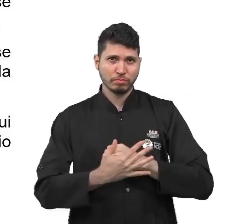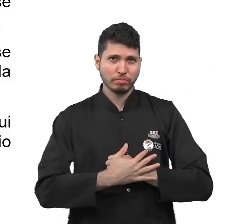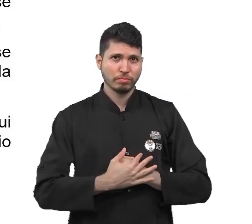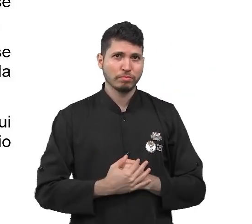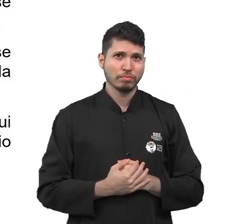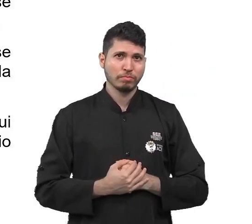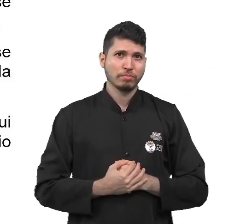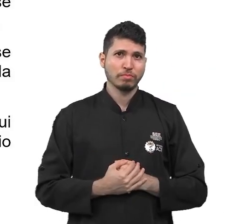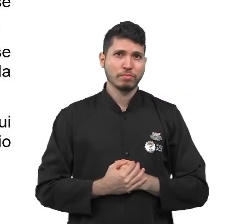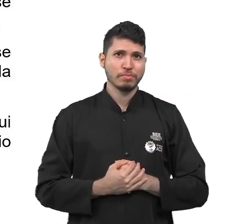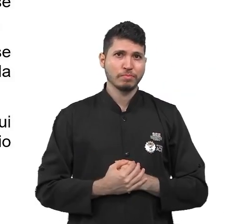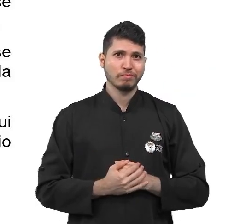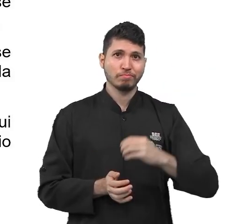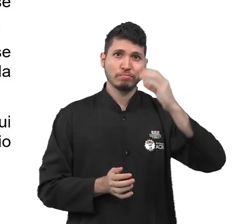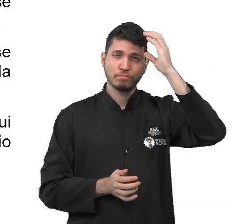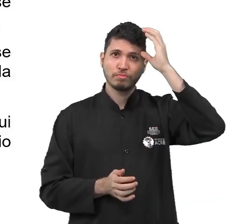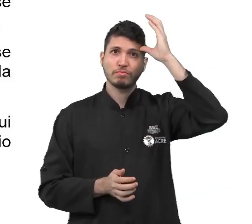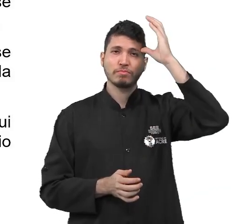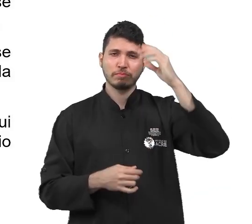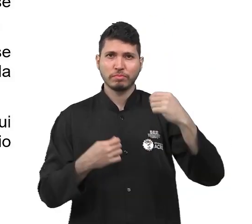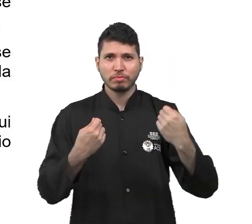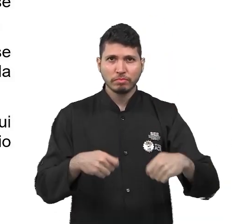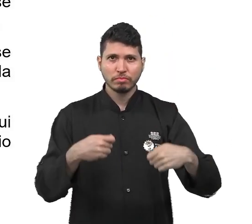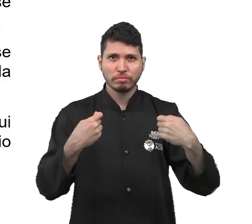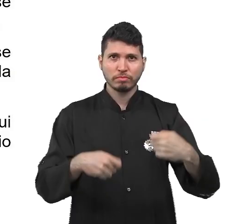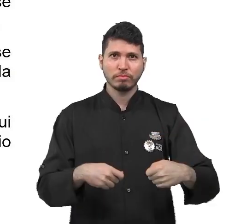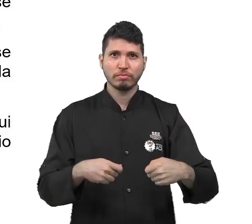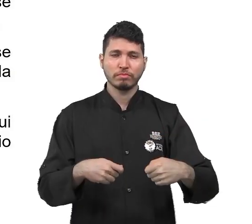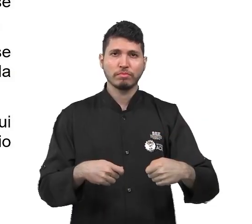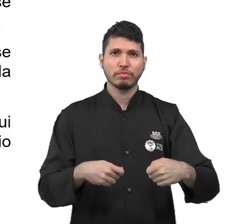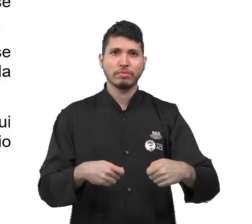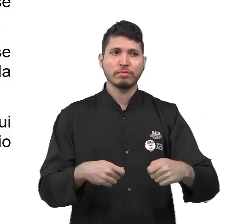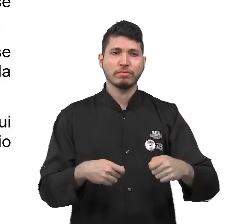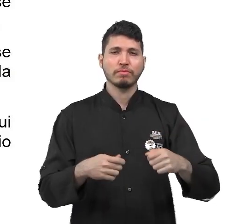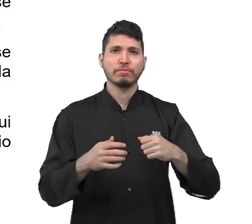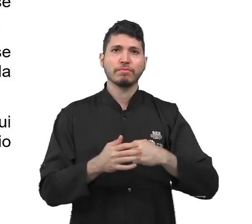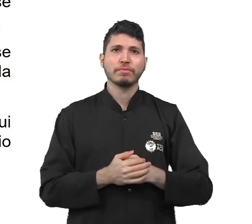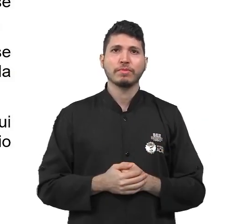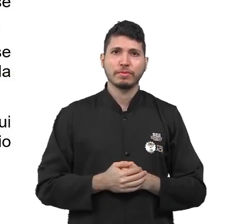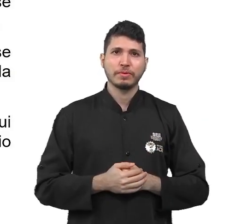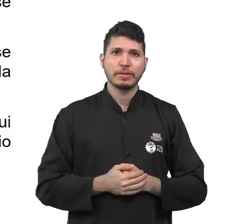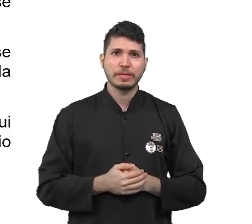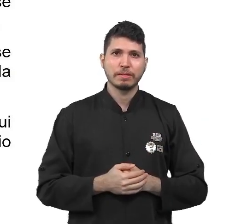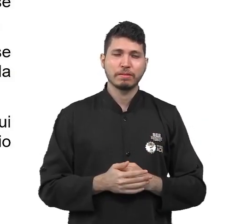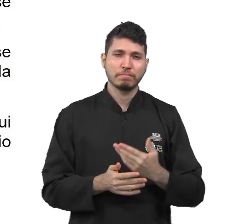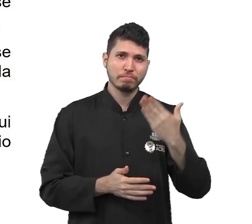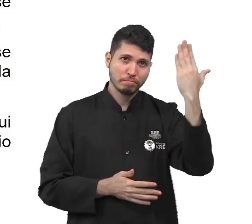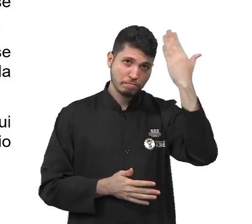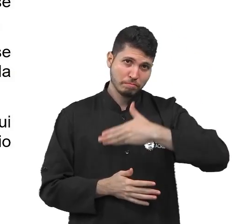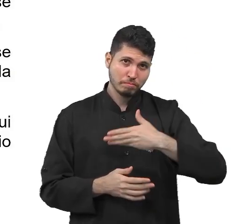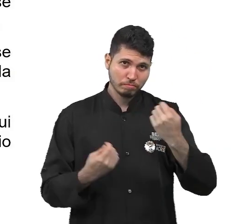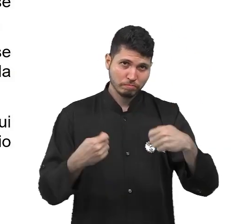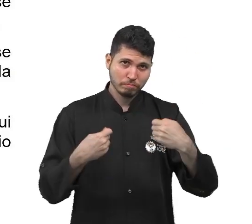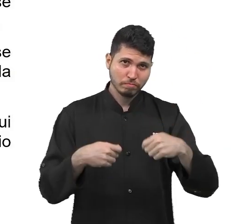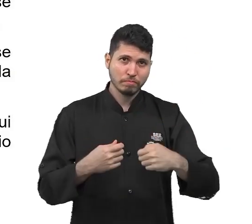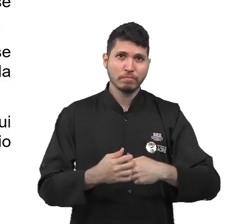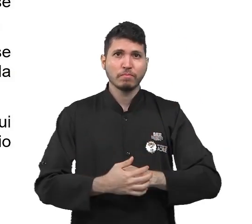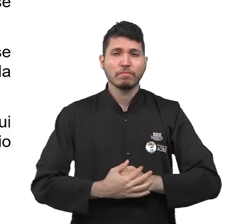um conhecimento que precisa ser verificado. Temos também a teoria